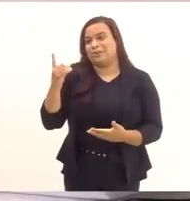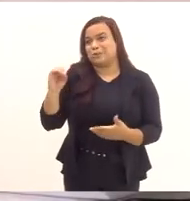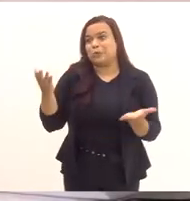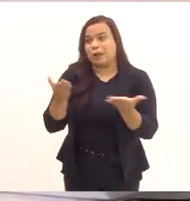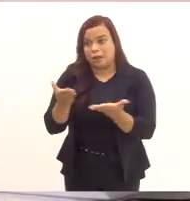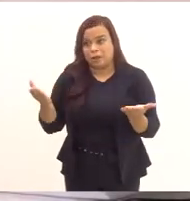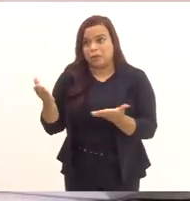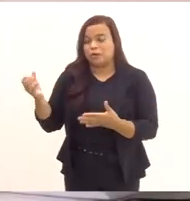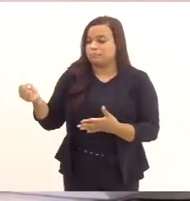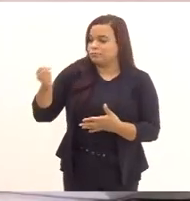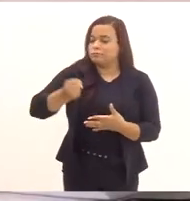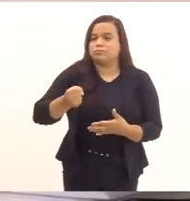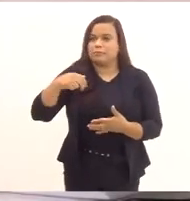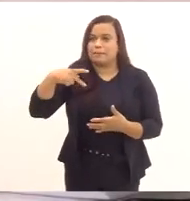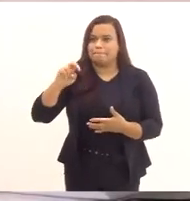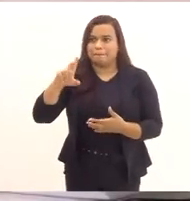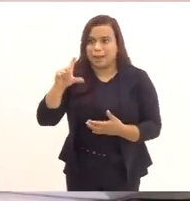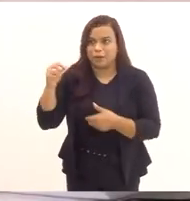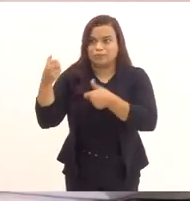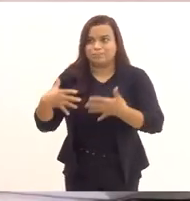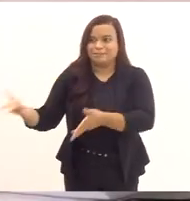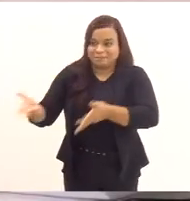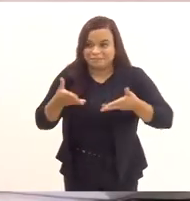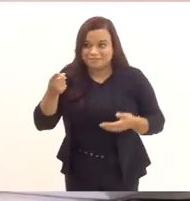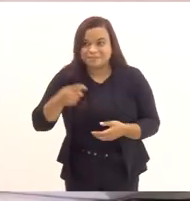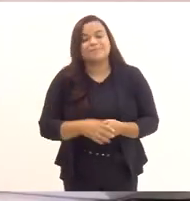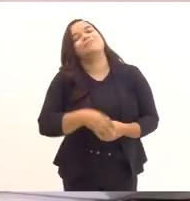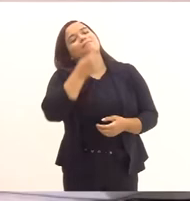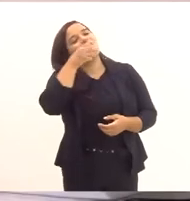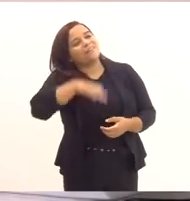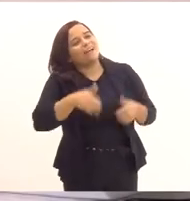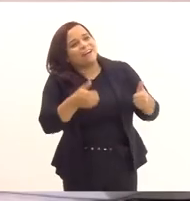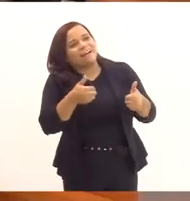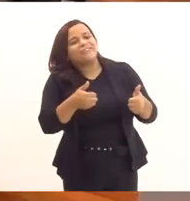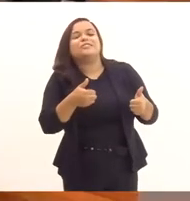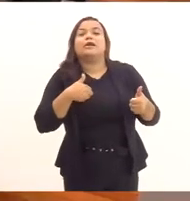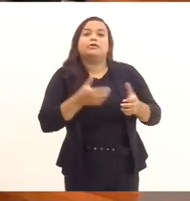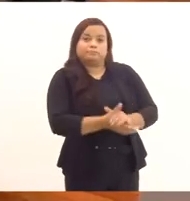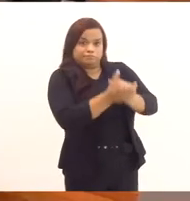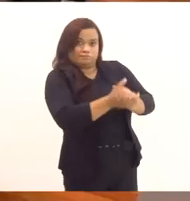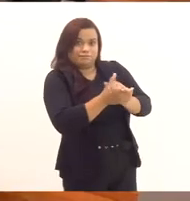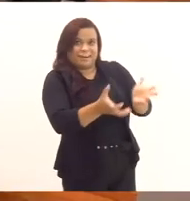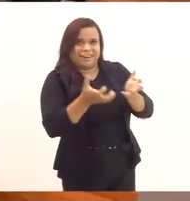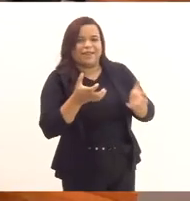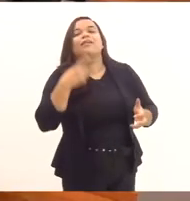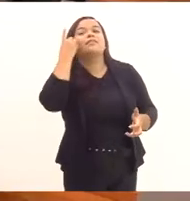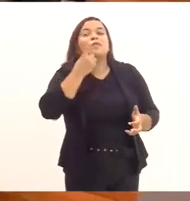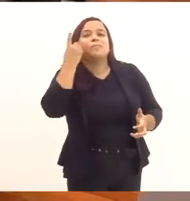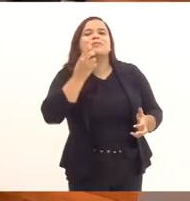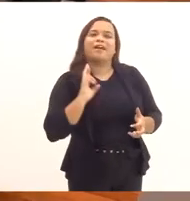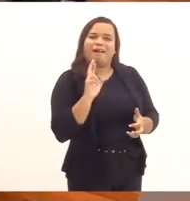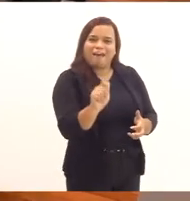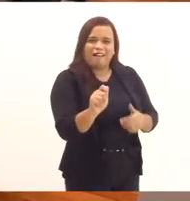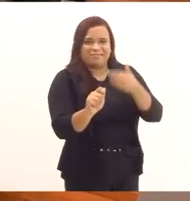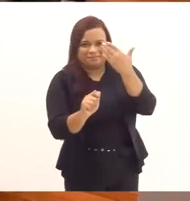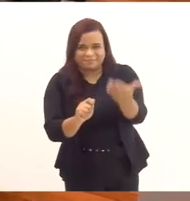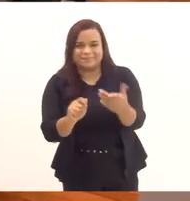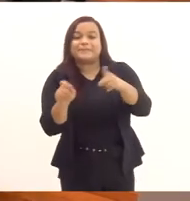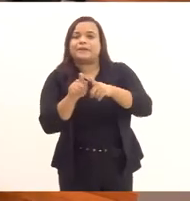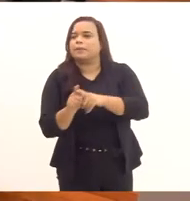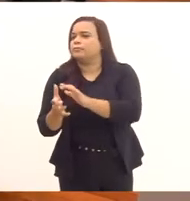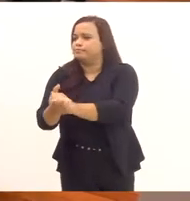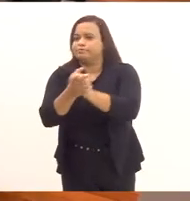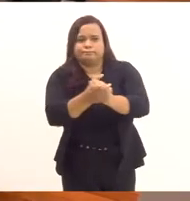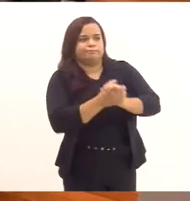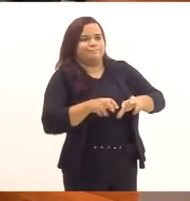seu amigo Paulo será muito bem-vindo boa tarde quero acompanha tá da minha Deputado Rodrigo Amorim cumprimentando a